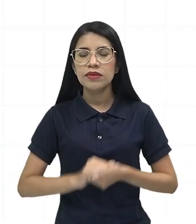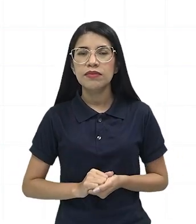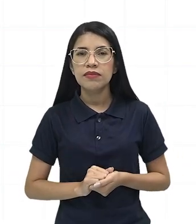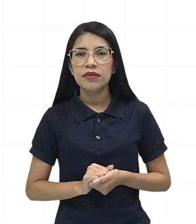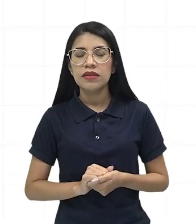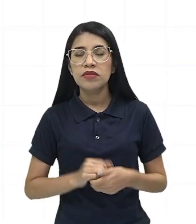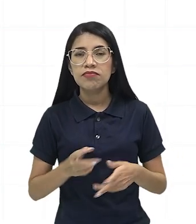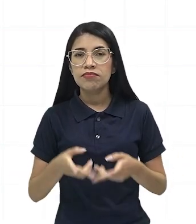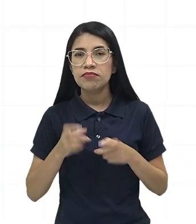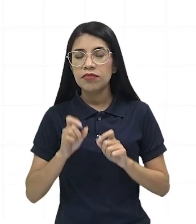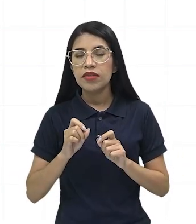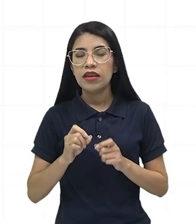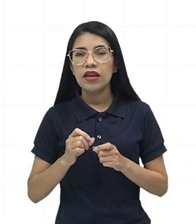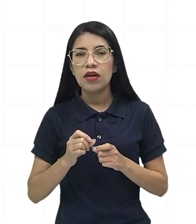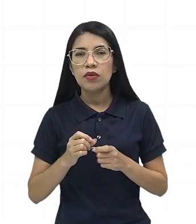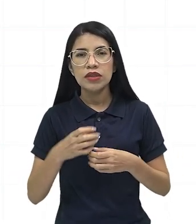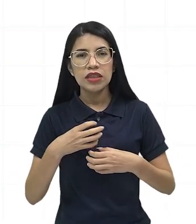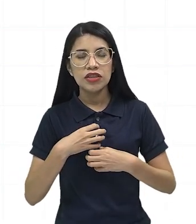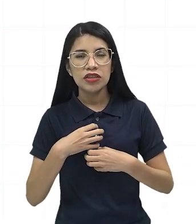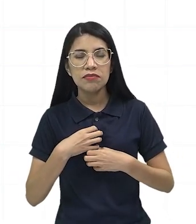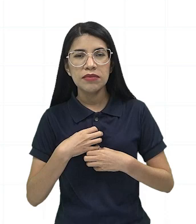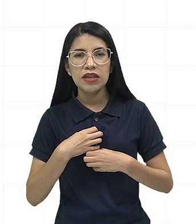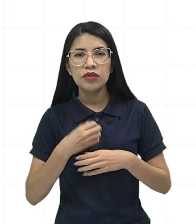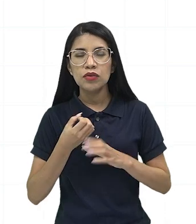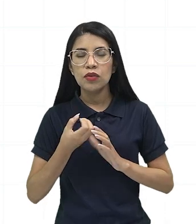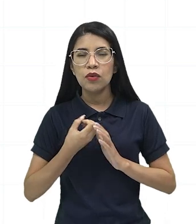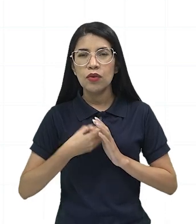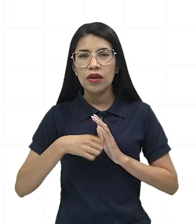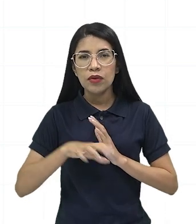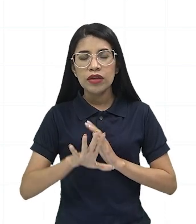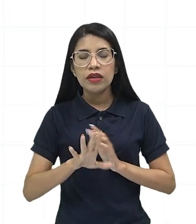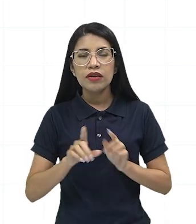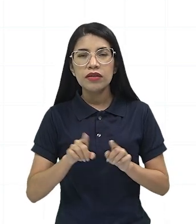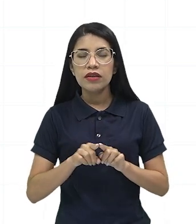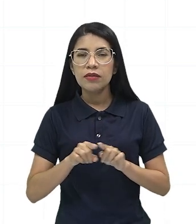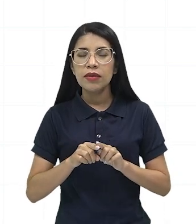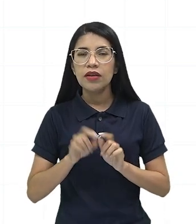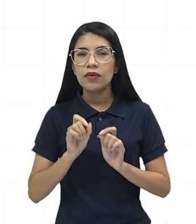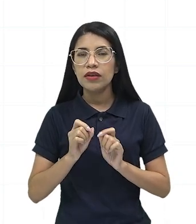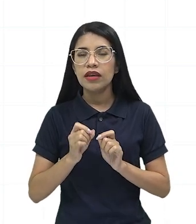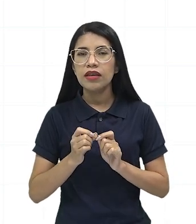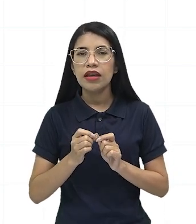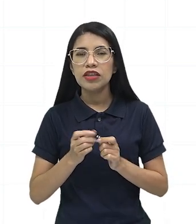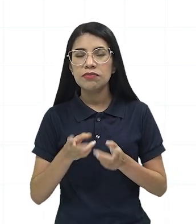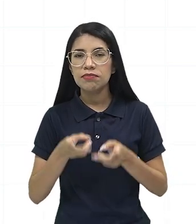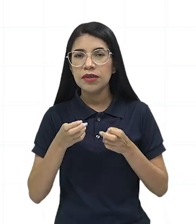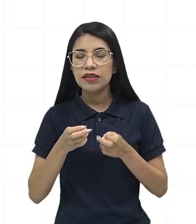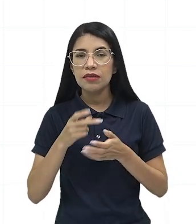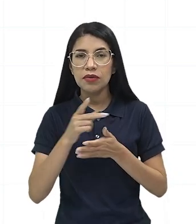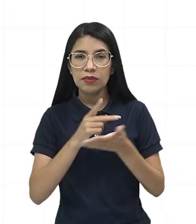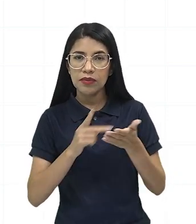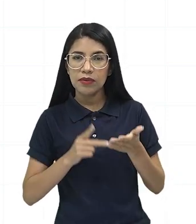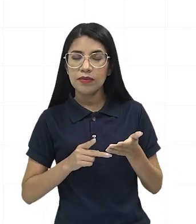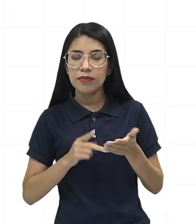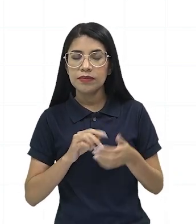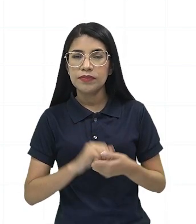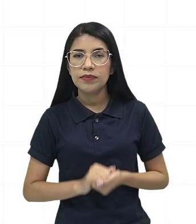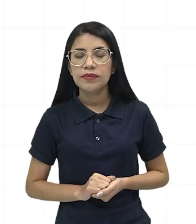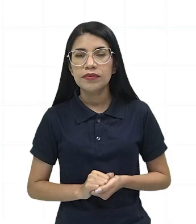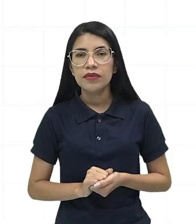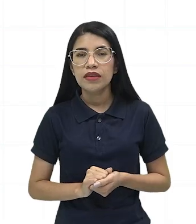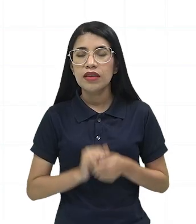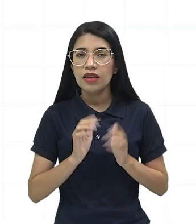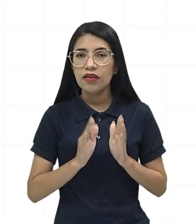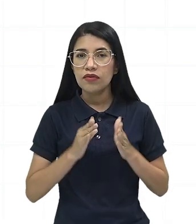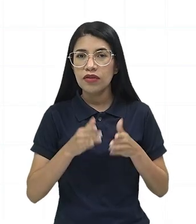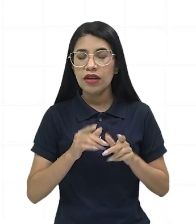mais emotiva do seu eu lírico. Nós chamamos de eu lírico aquela voz que nós temos no poema. E eles são